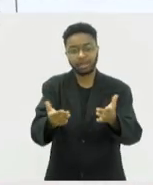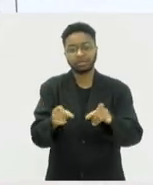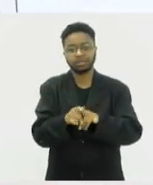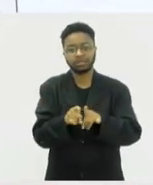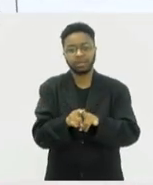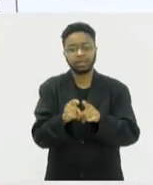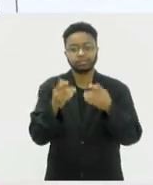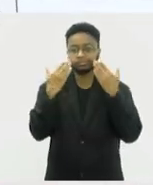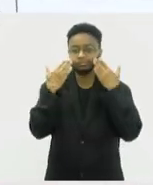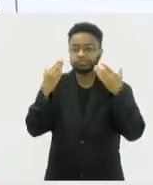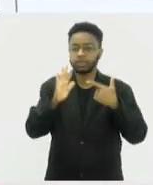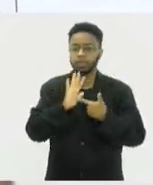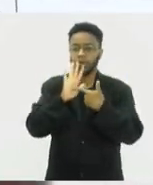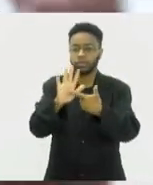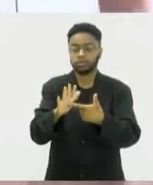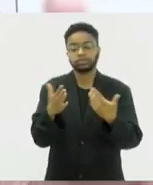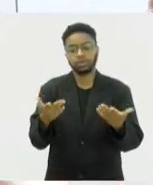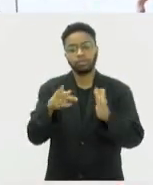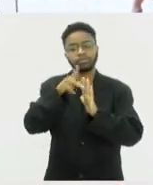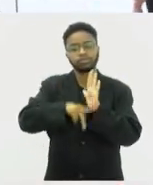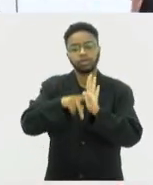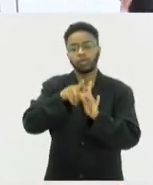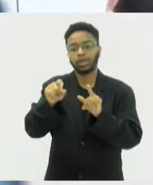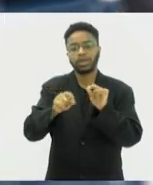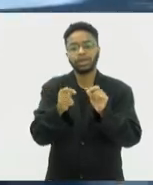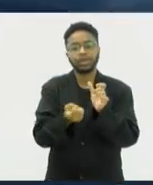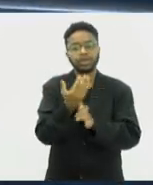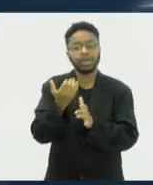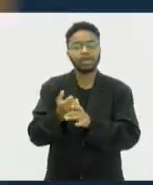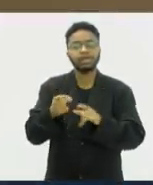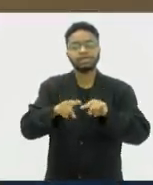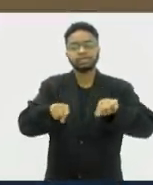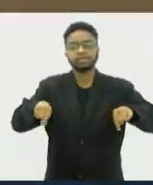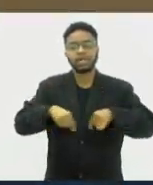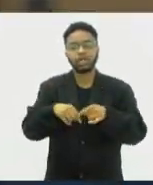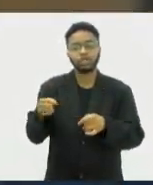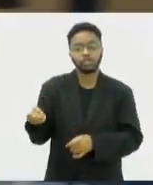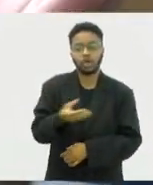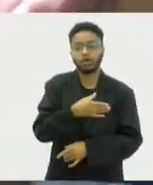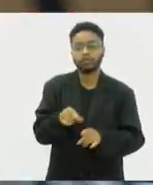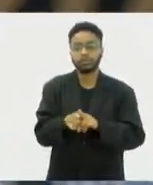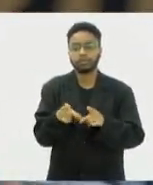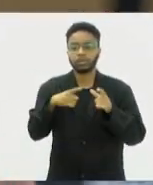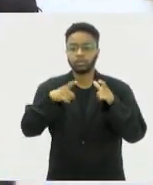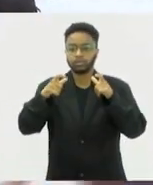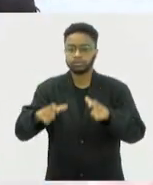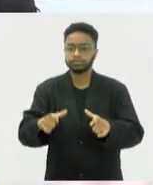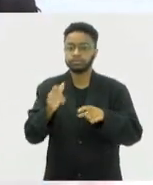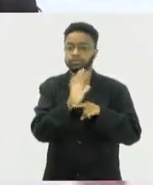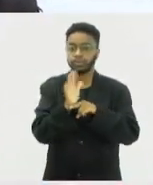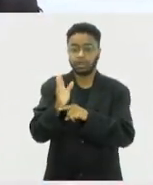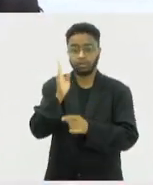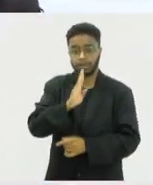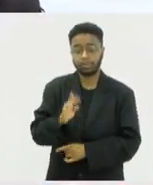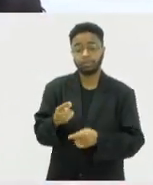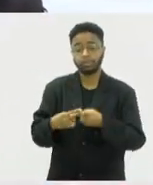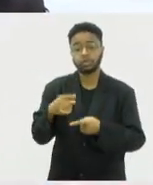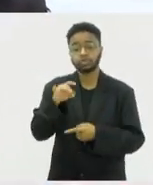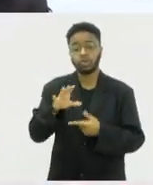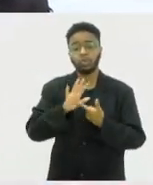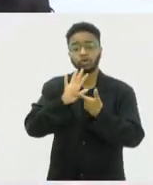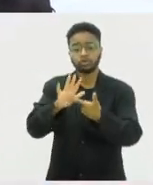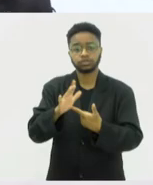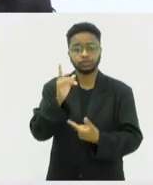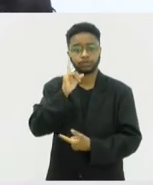esse projeto que a gente abrir novas salas, ter mais espaço para o cinema brasileiro, as salas de cinema todas só passam filme americano. Então a